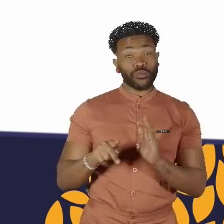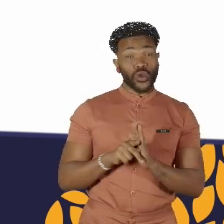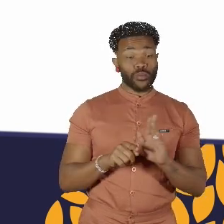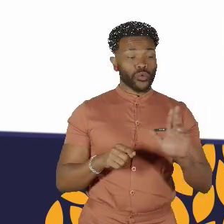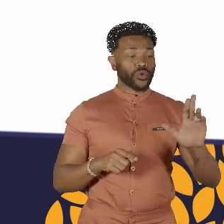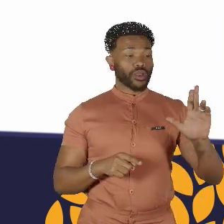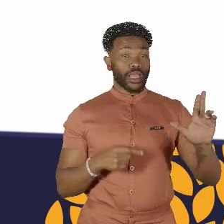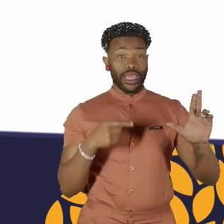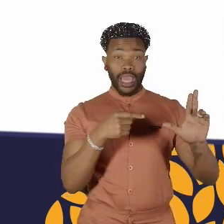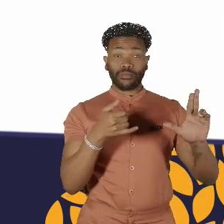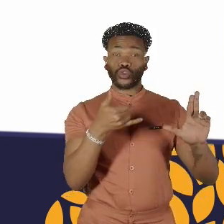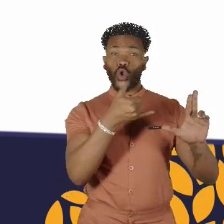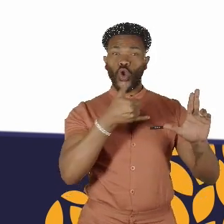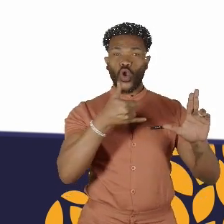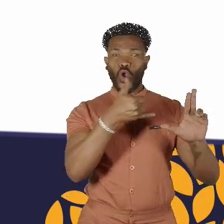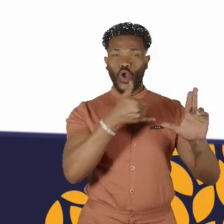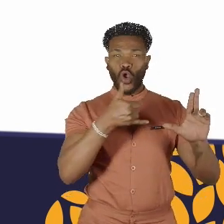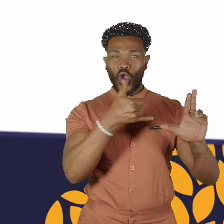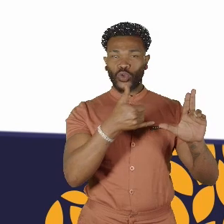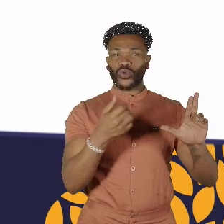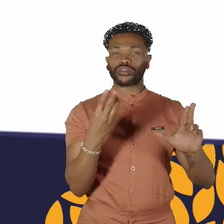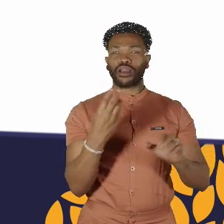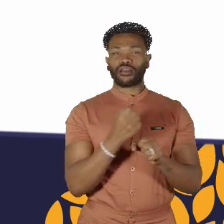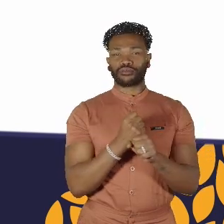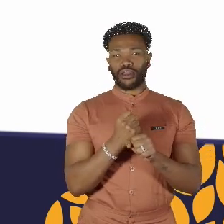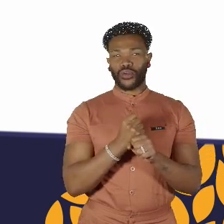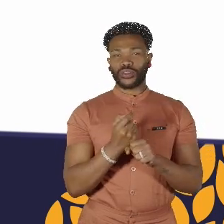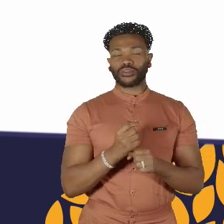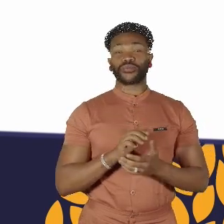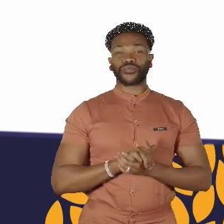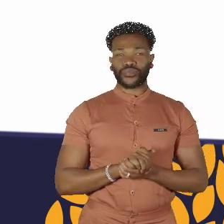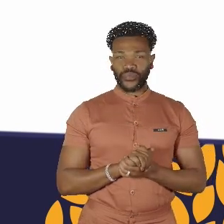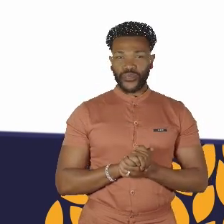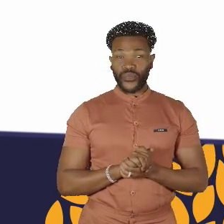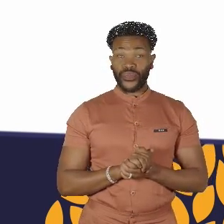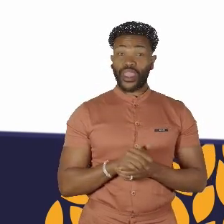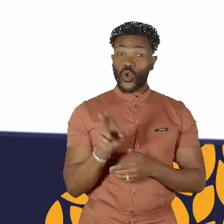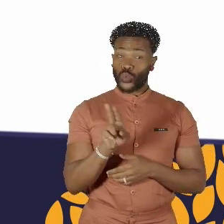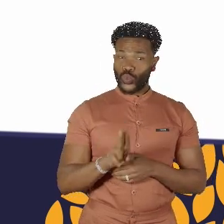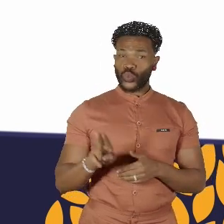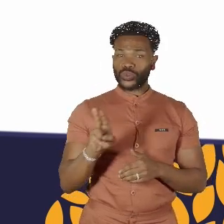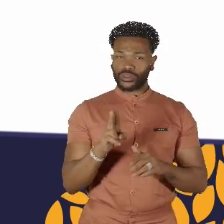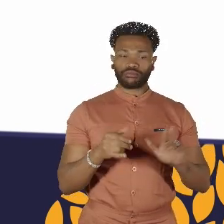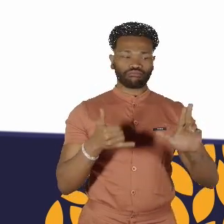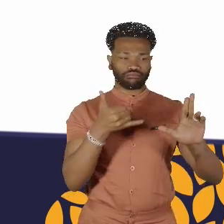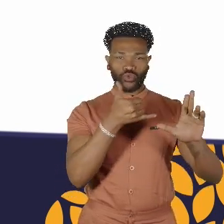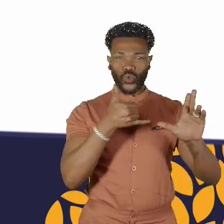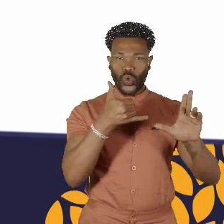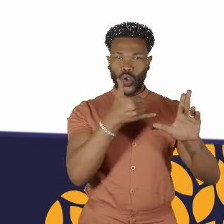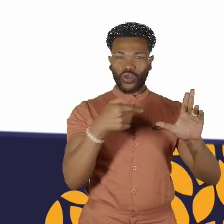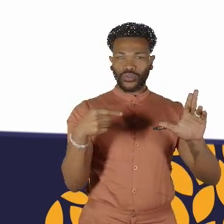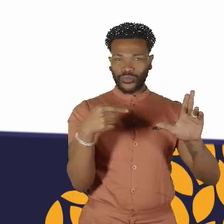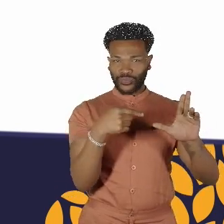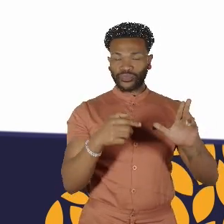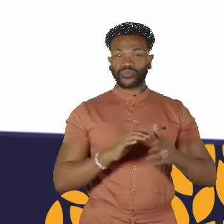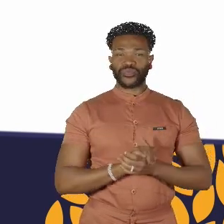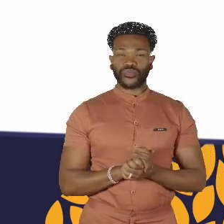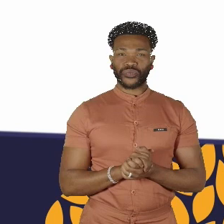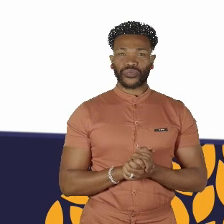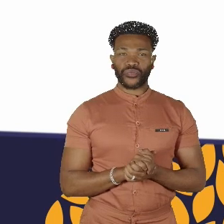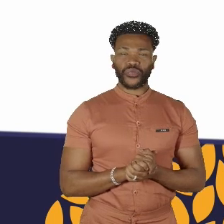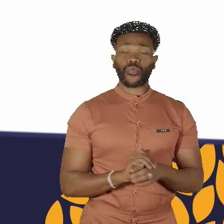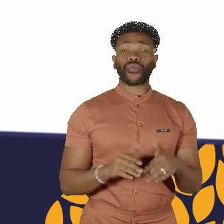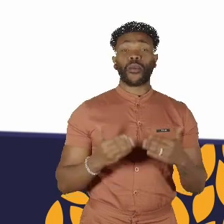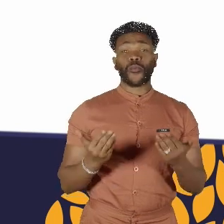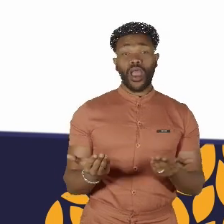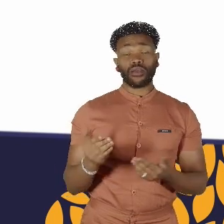na forma de óleo sublingual tem 3 anos. Então é um paciente que já utiliza da cannabis. Só que